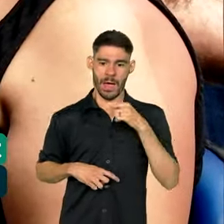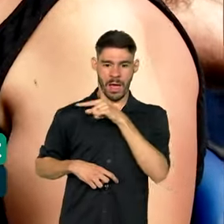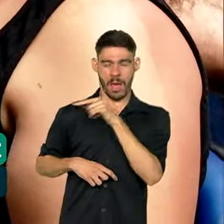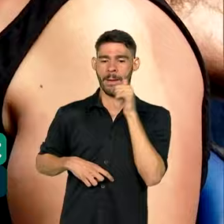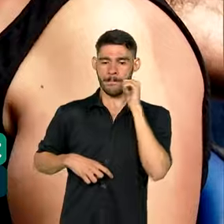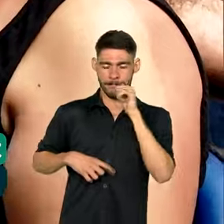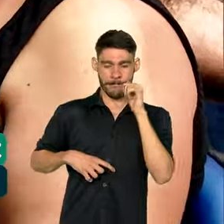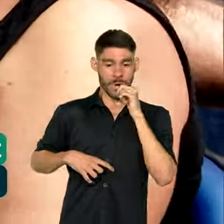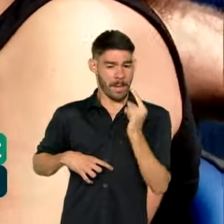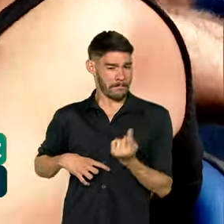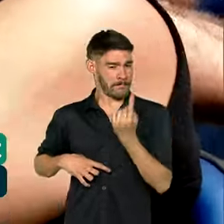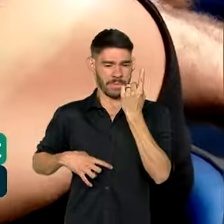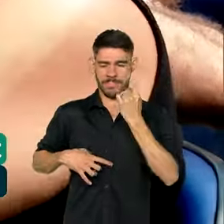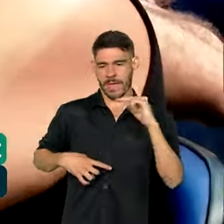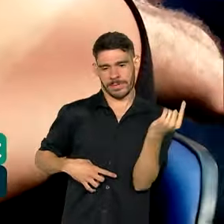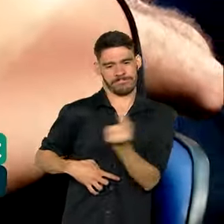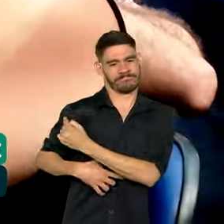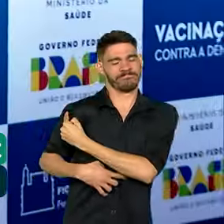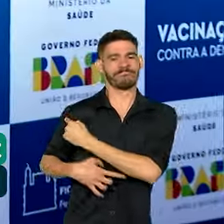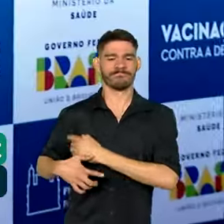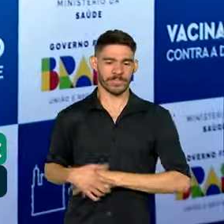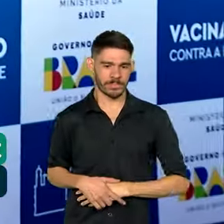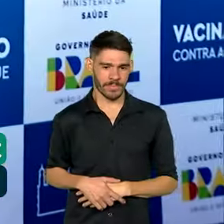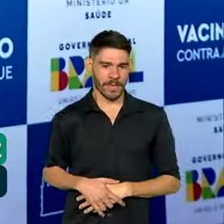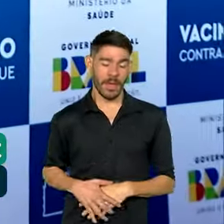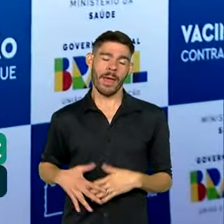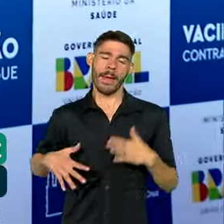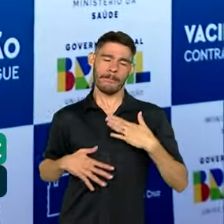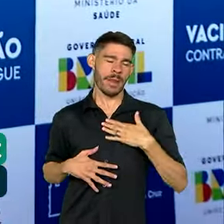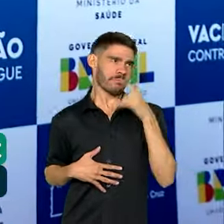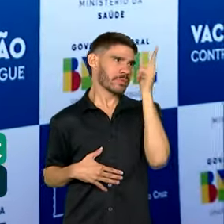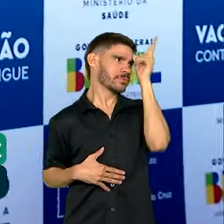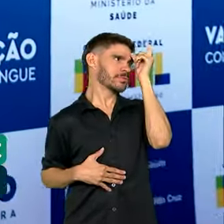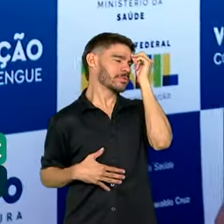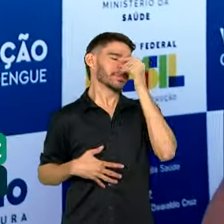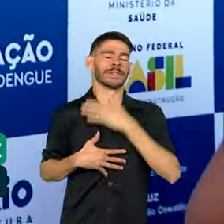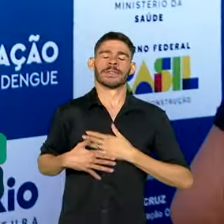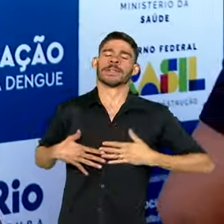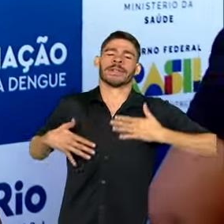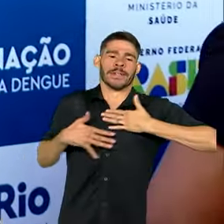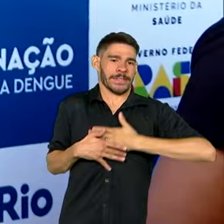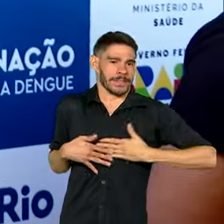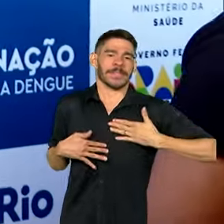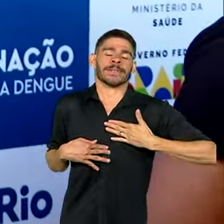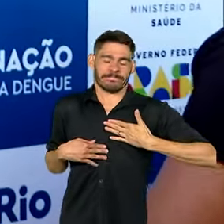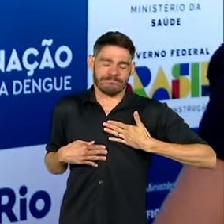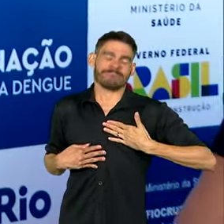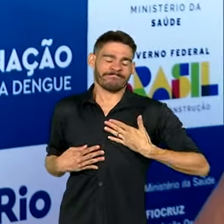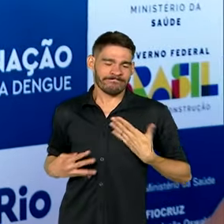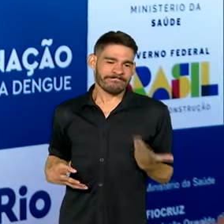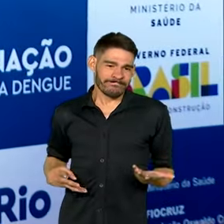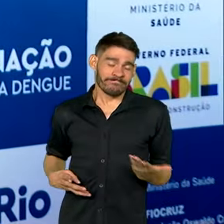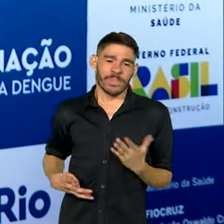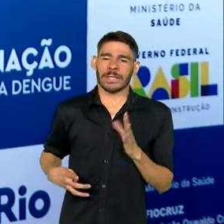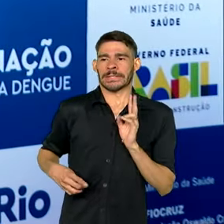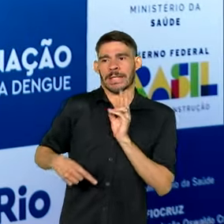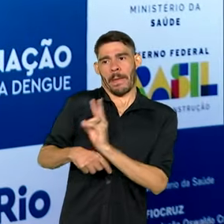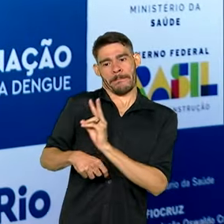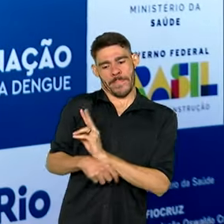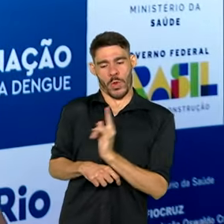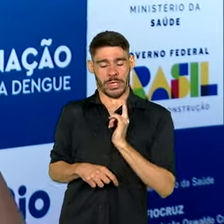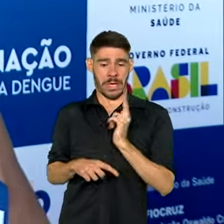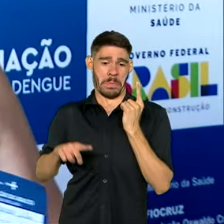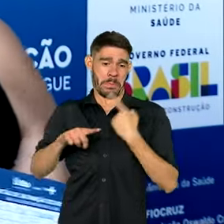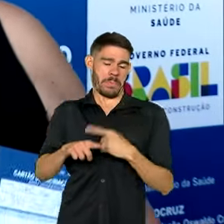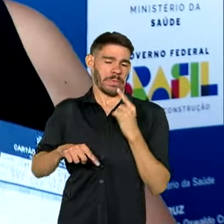foi a primeira pessoa a receber a vacina. Para mim foi um alívio, um prazer muito grande, né, em estar imune, né, porque essa doença está